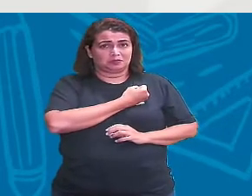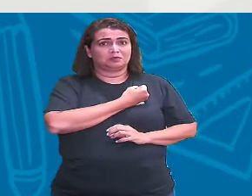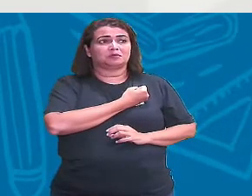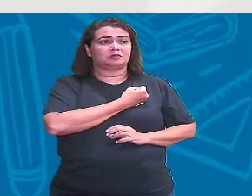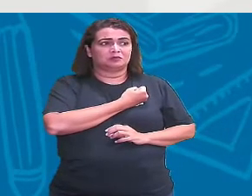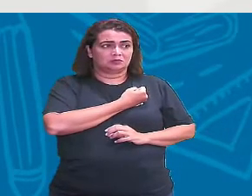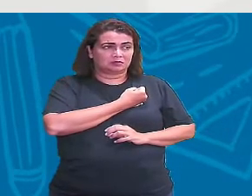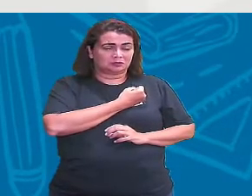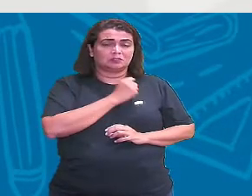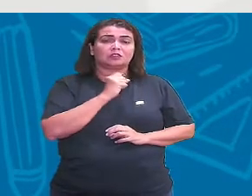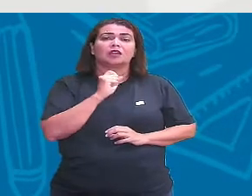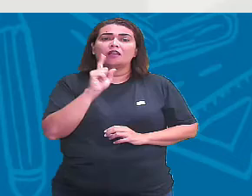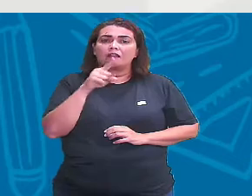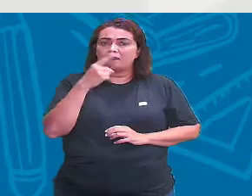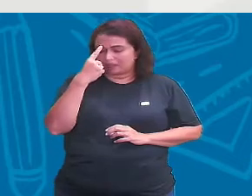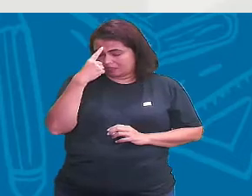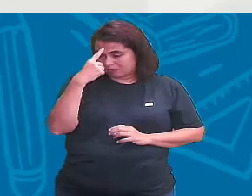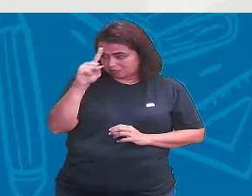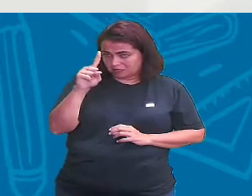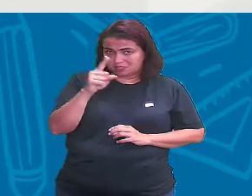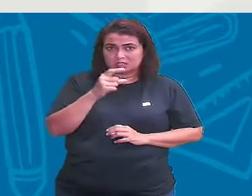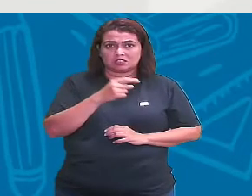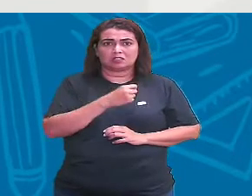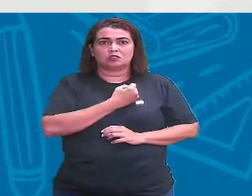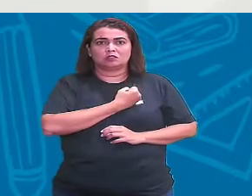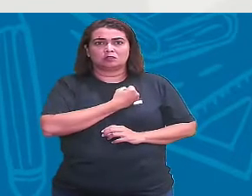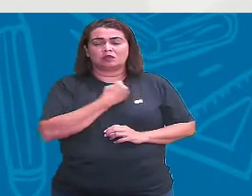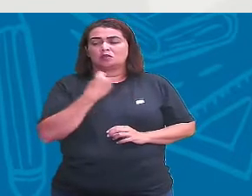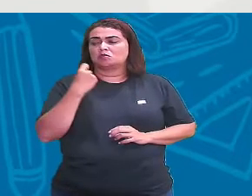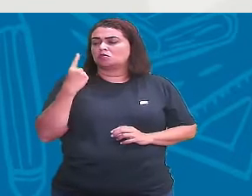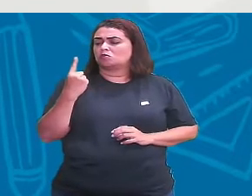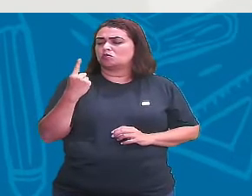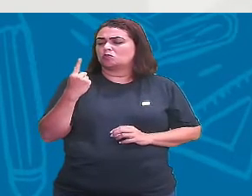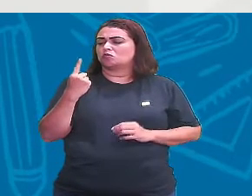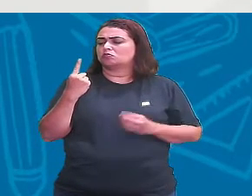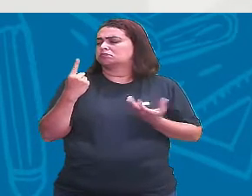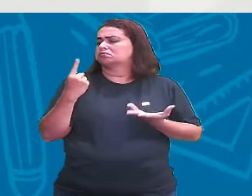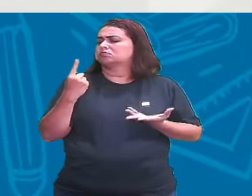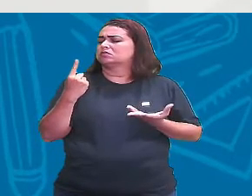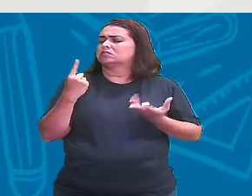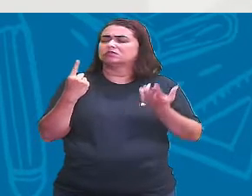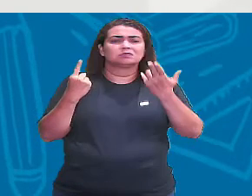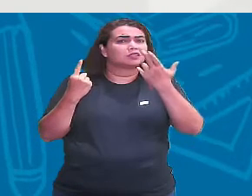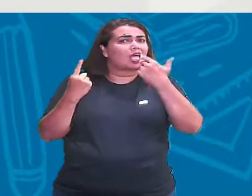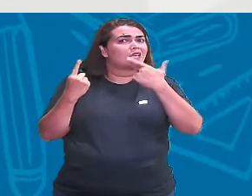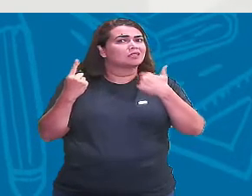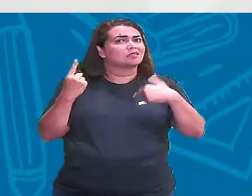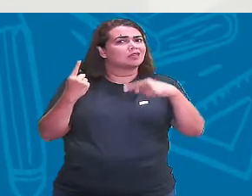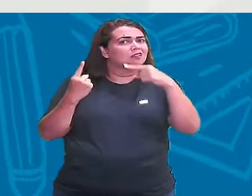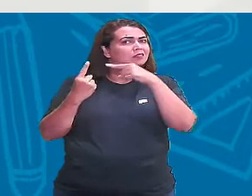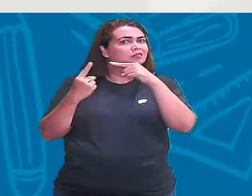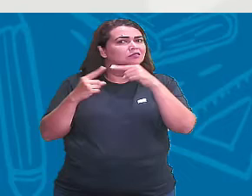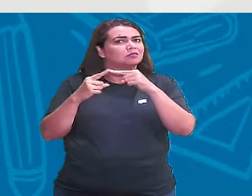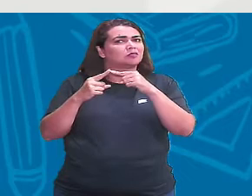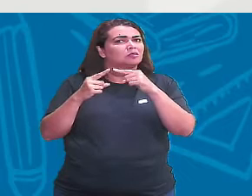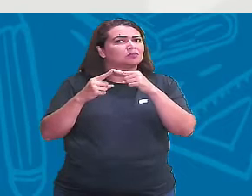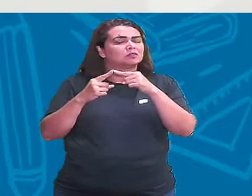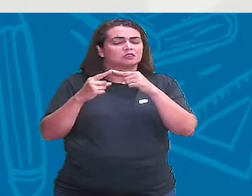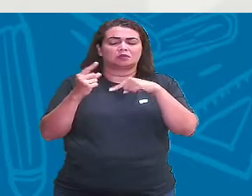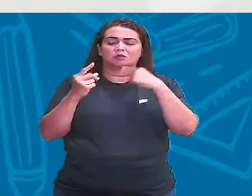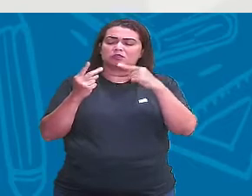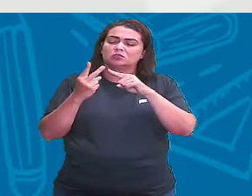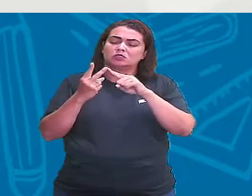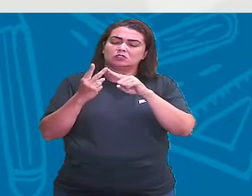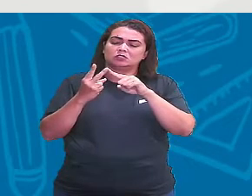foi inventado um número para representar o número 1. Depois foi inventado um número para representar a quantidade